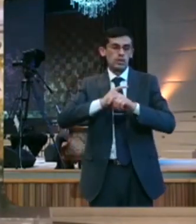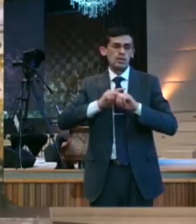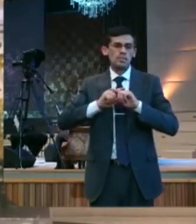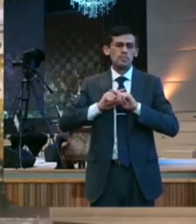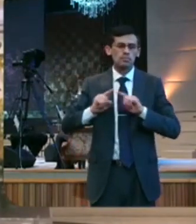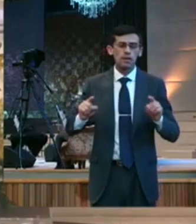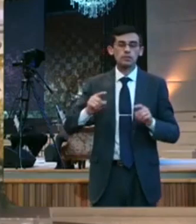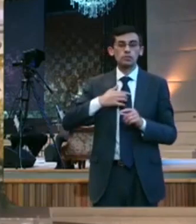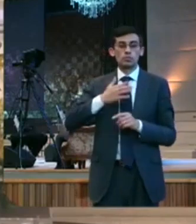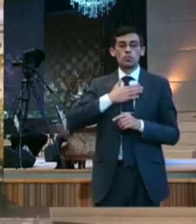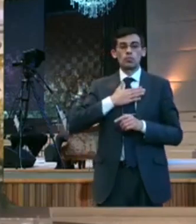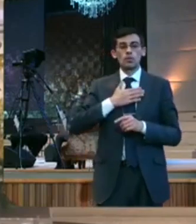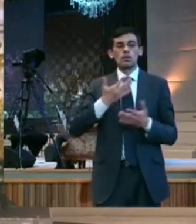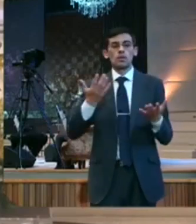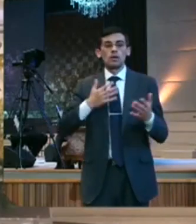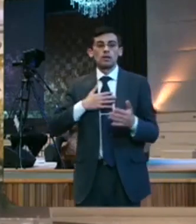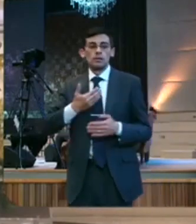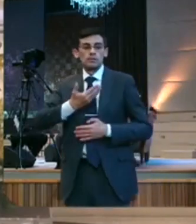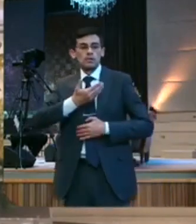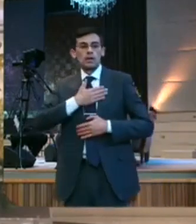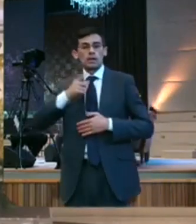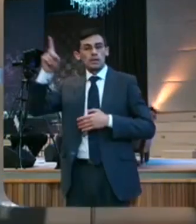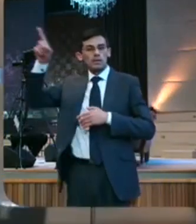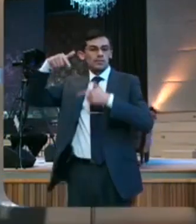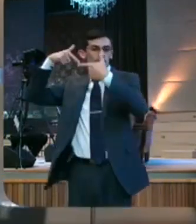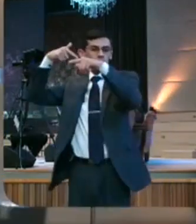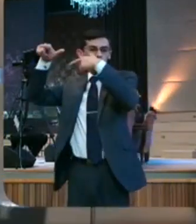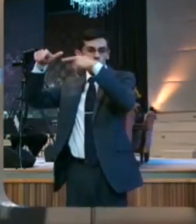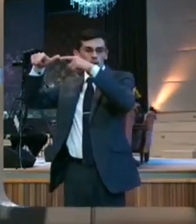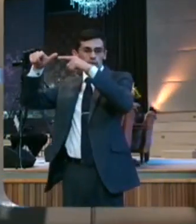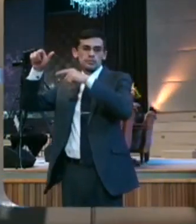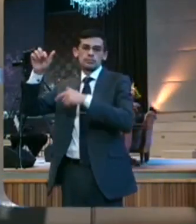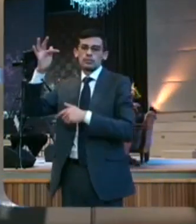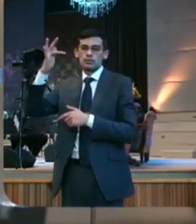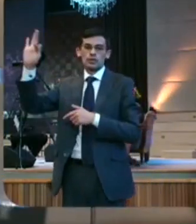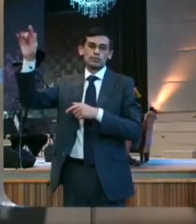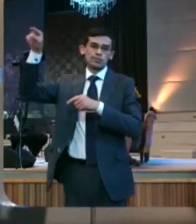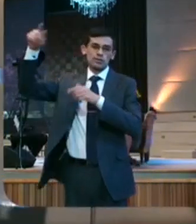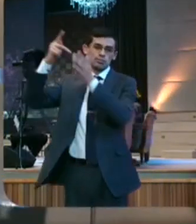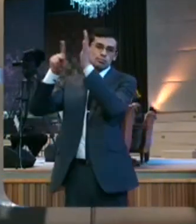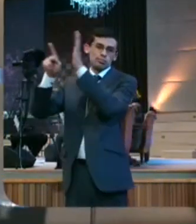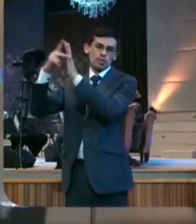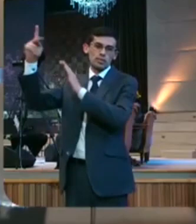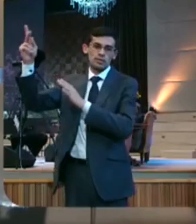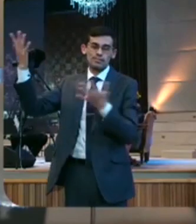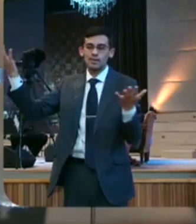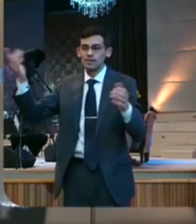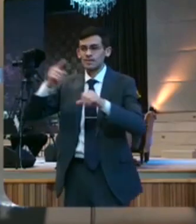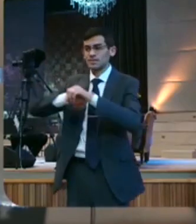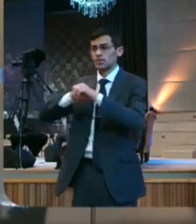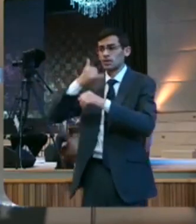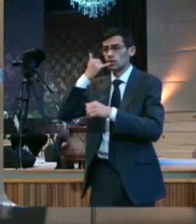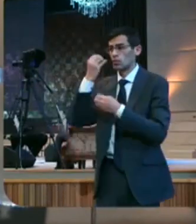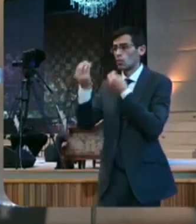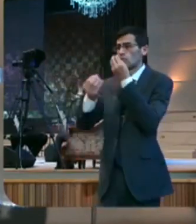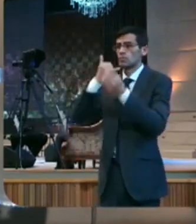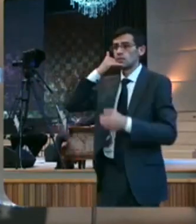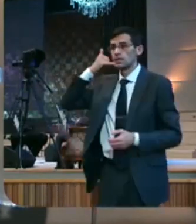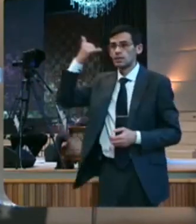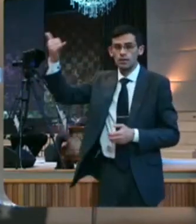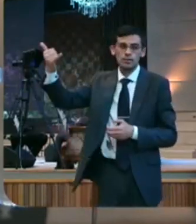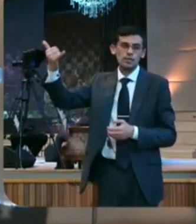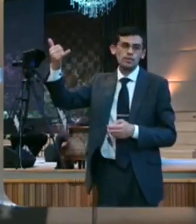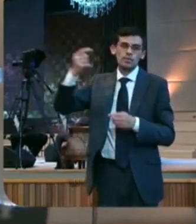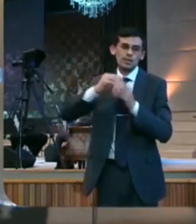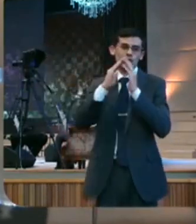o meu tio era livre docente da universidade lá em Araraquara. E eu falei: essa hora titio não está em